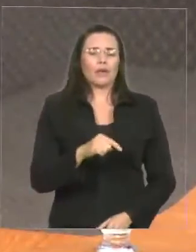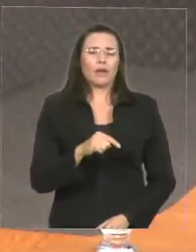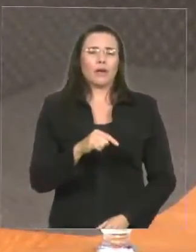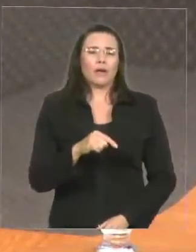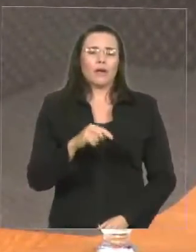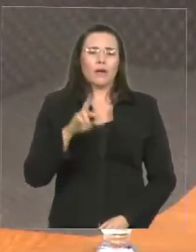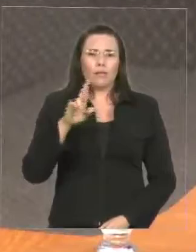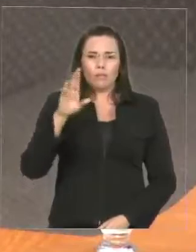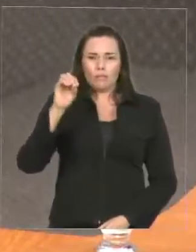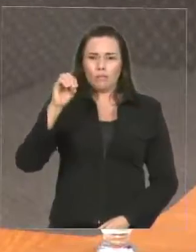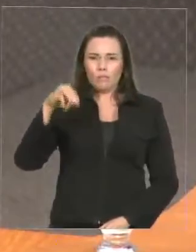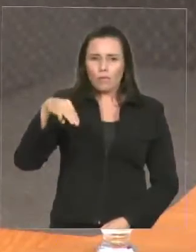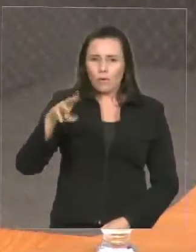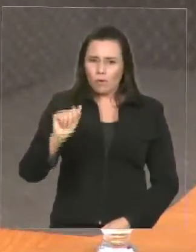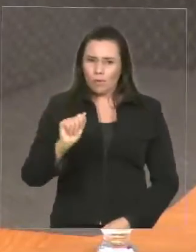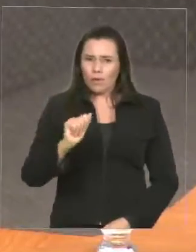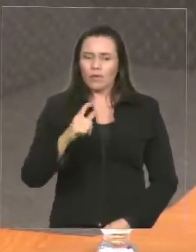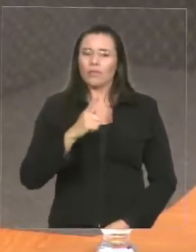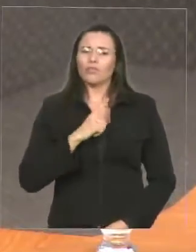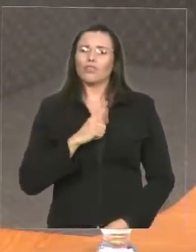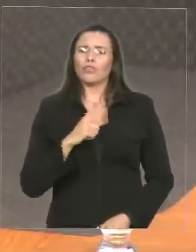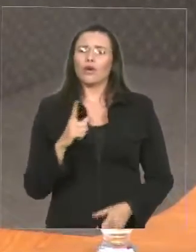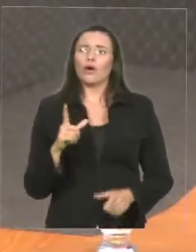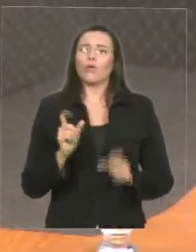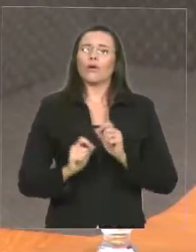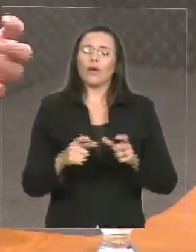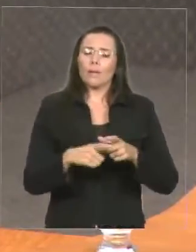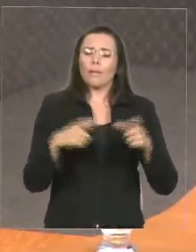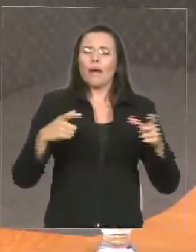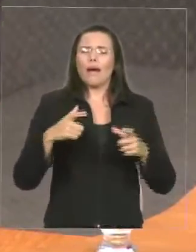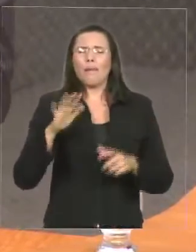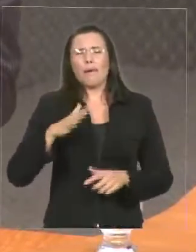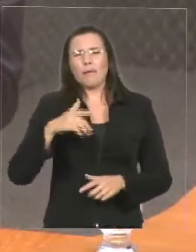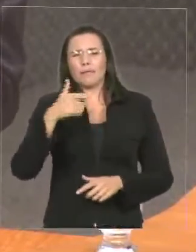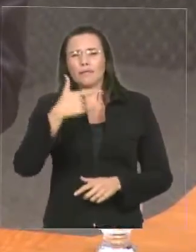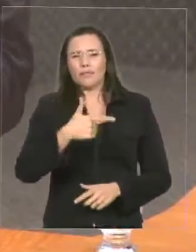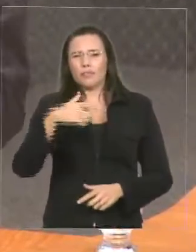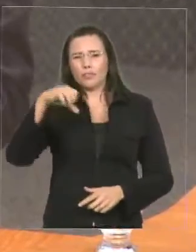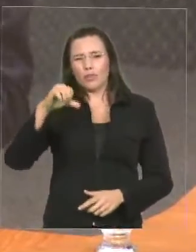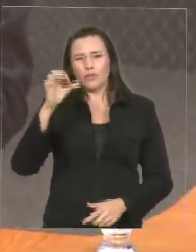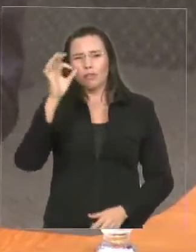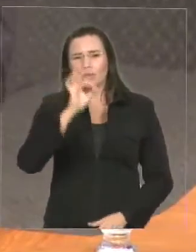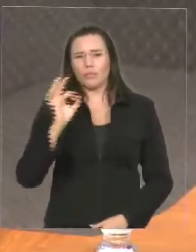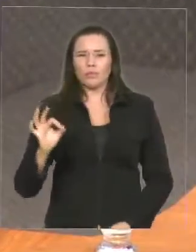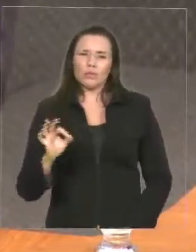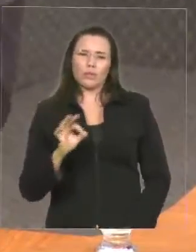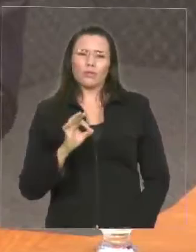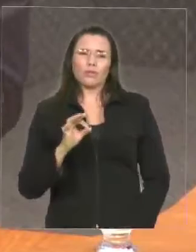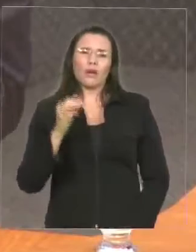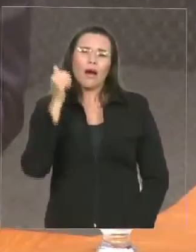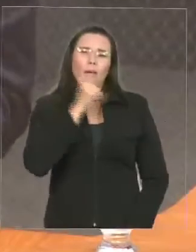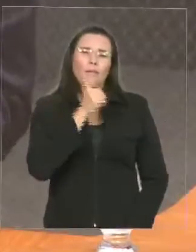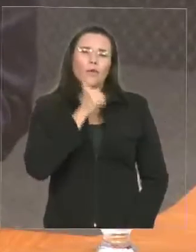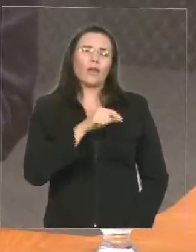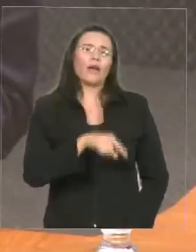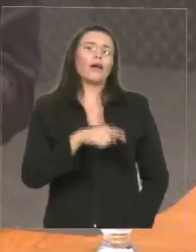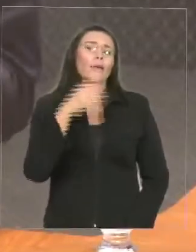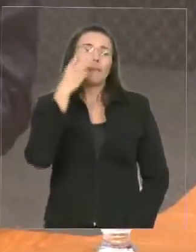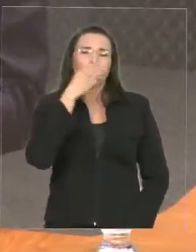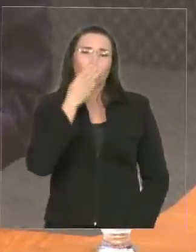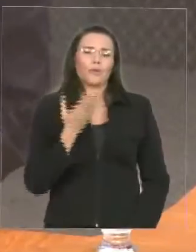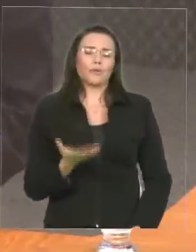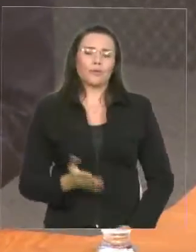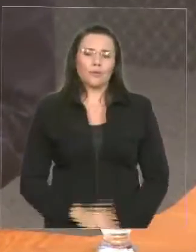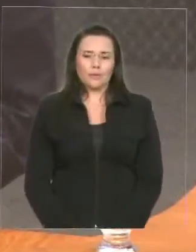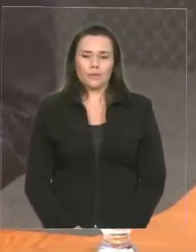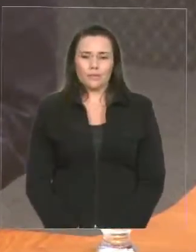feminina, na verdade, de prostitutas. E todos esses preconceitos, todas essas formas, ela deixou fincado a sua história, que